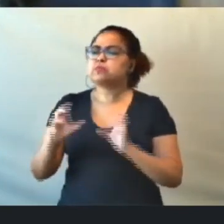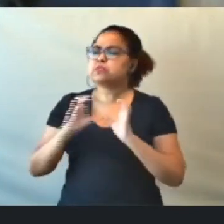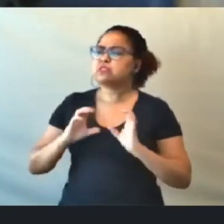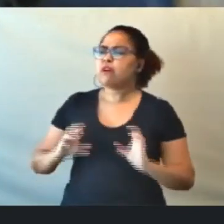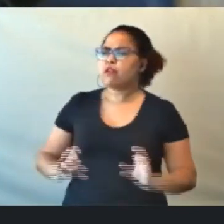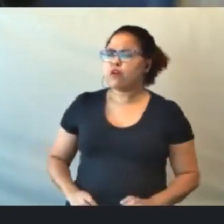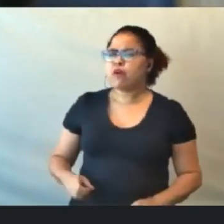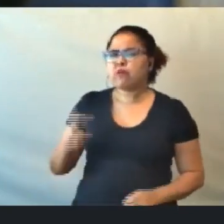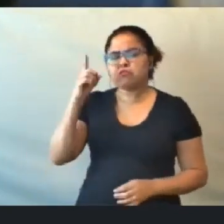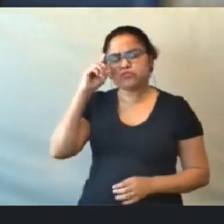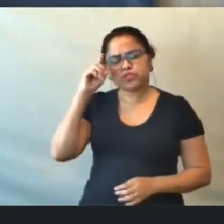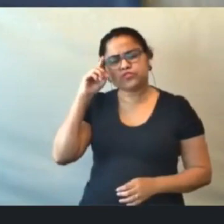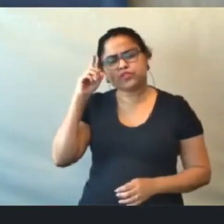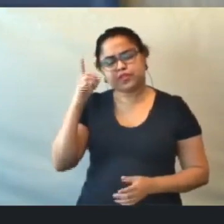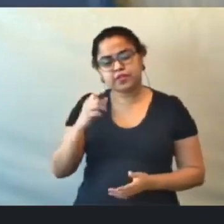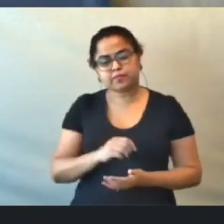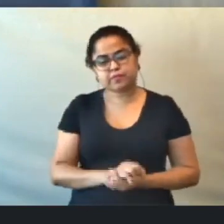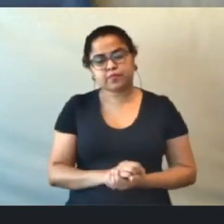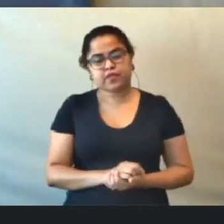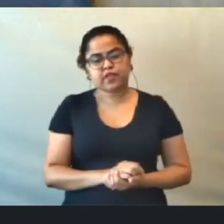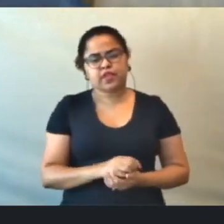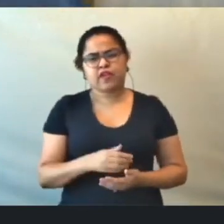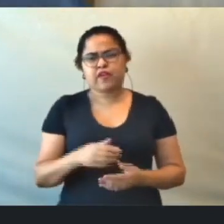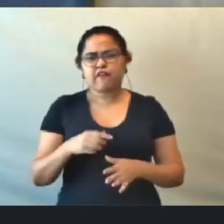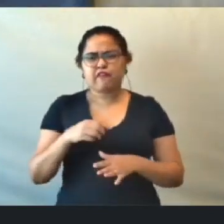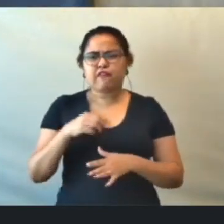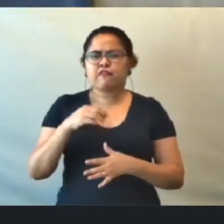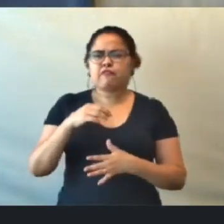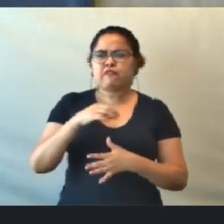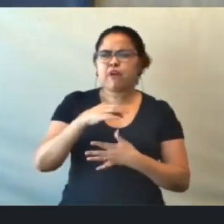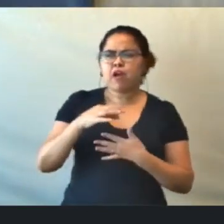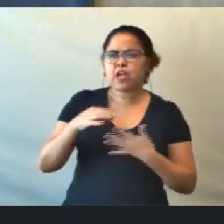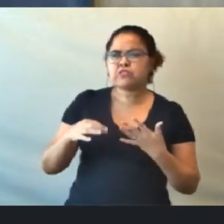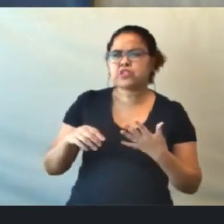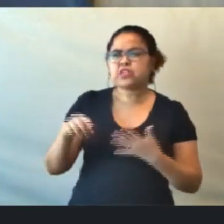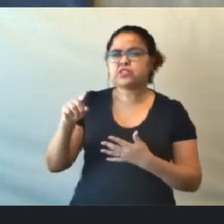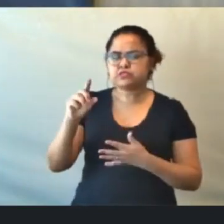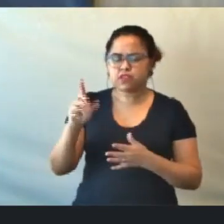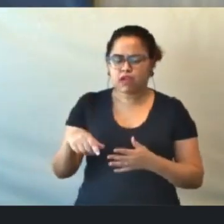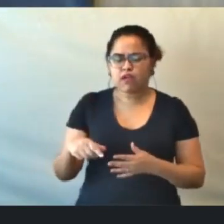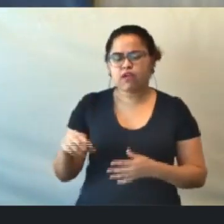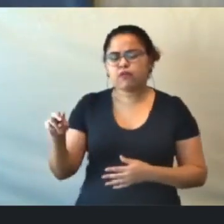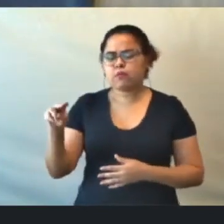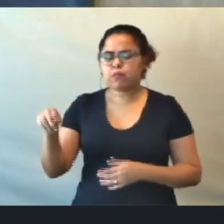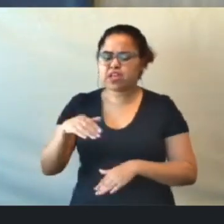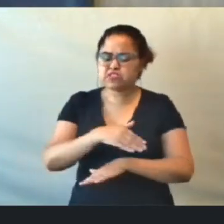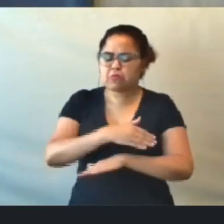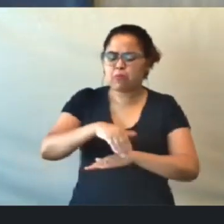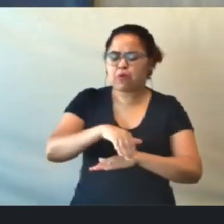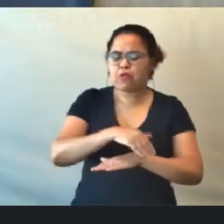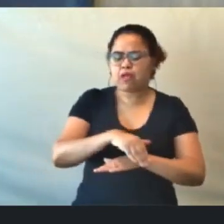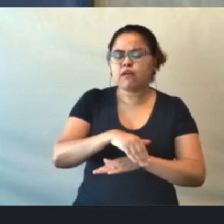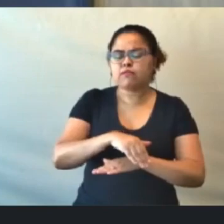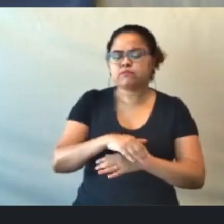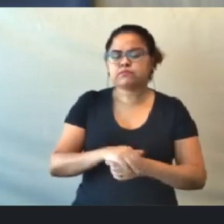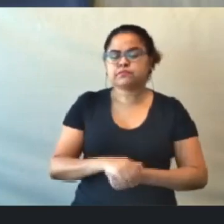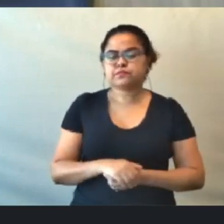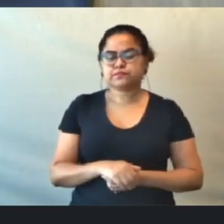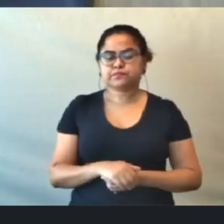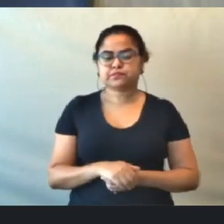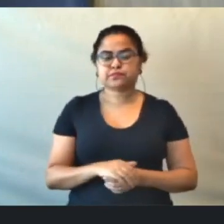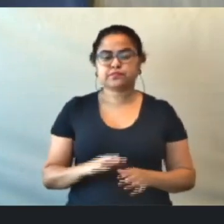da orla da Lagoa. Então, Acho que a gente tem